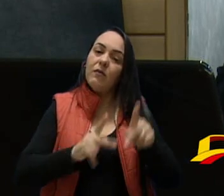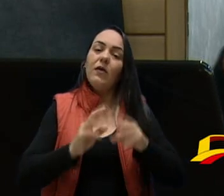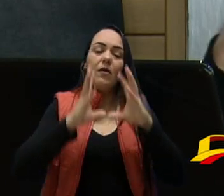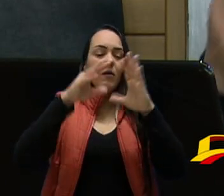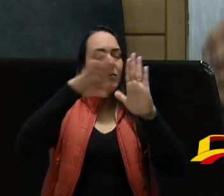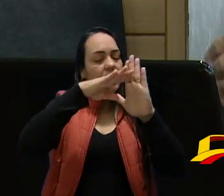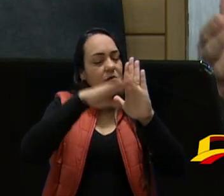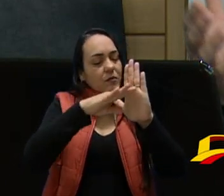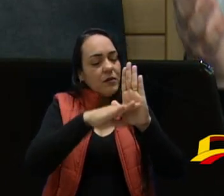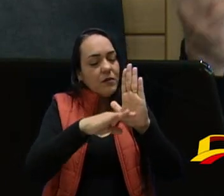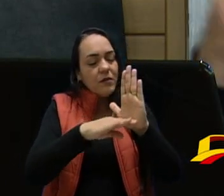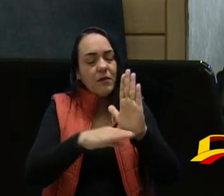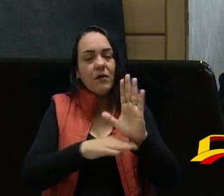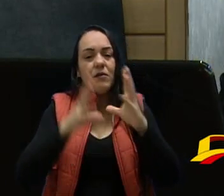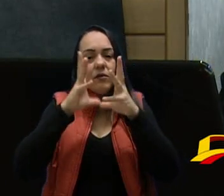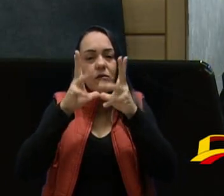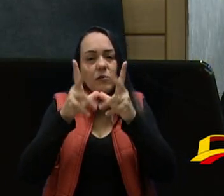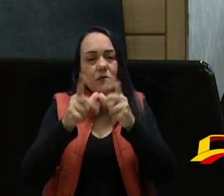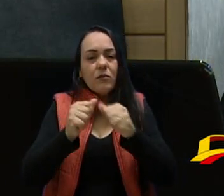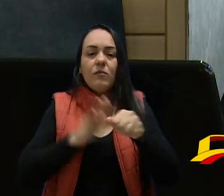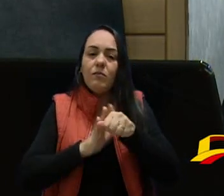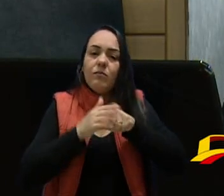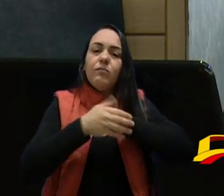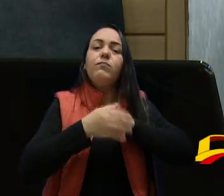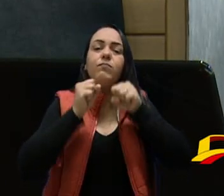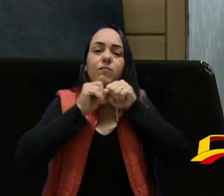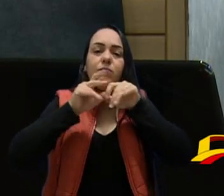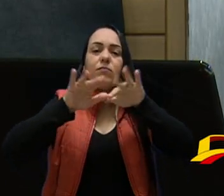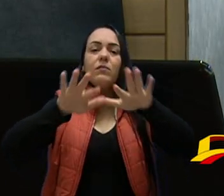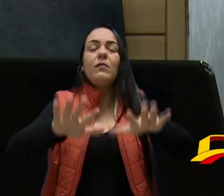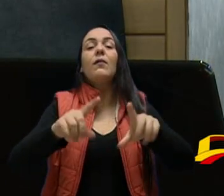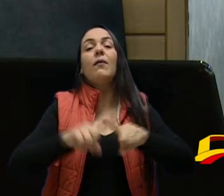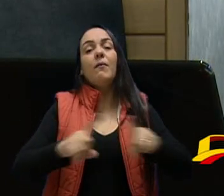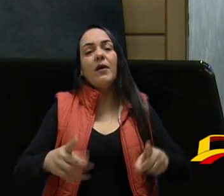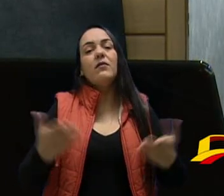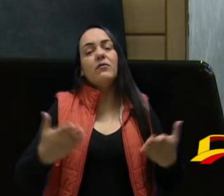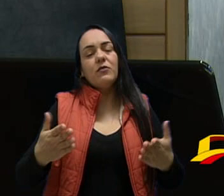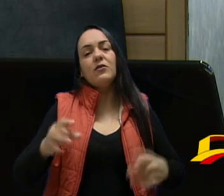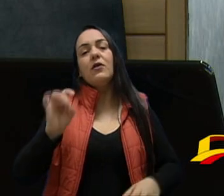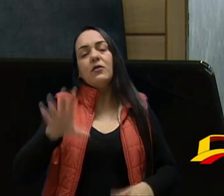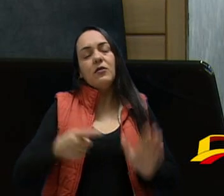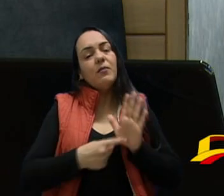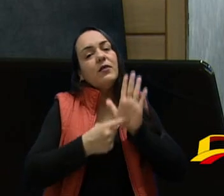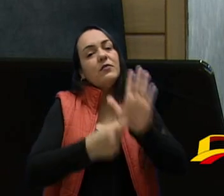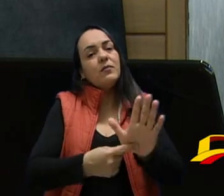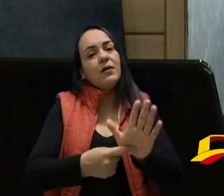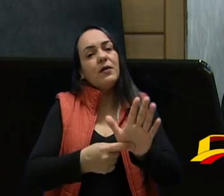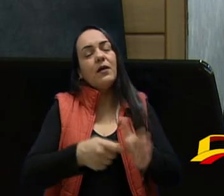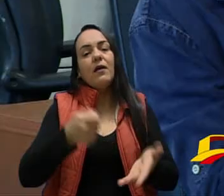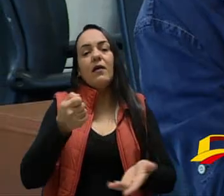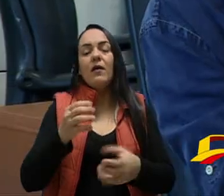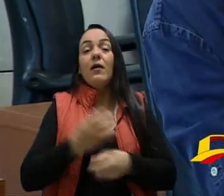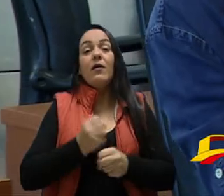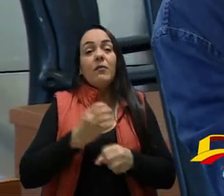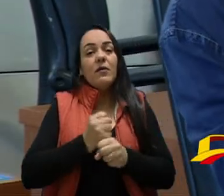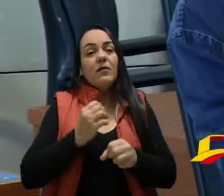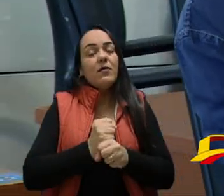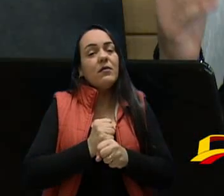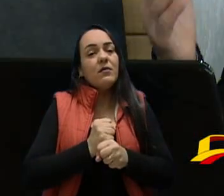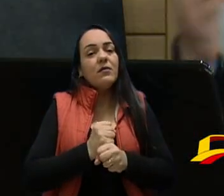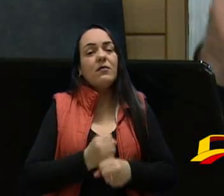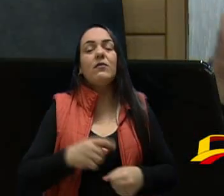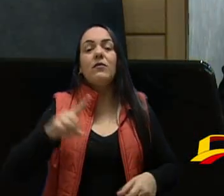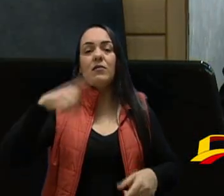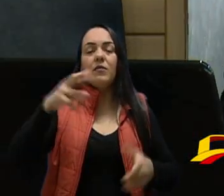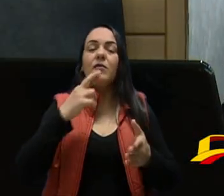todas as questões e dúvidas que tem com relação ao convido hoje a seria mais a prestação de contas como foi gás que não foi certo tá mas ele